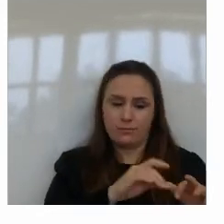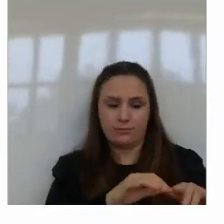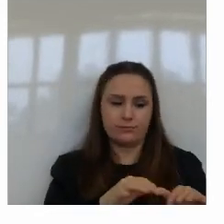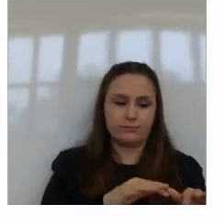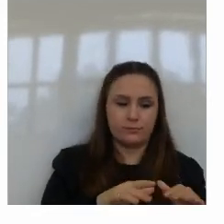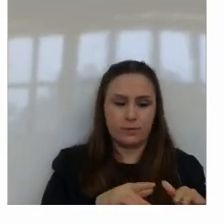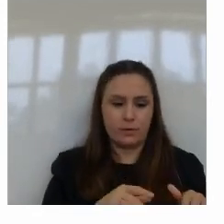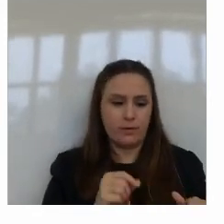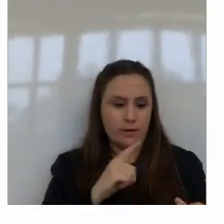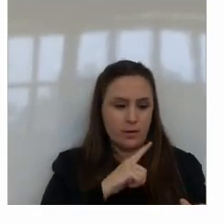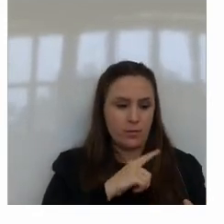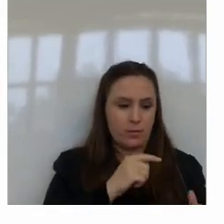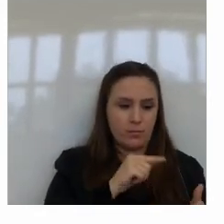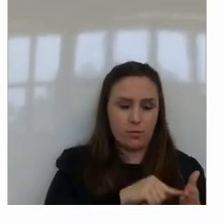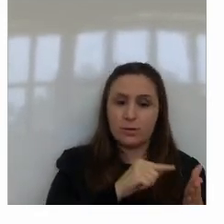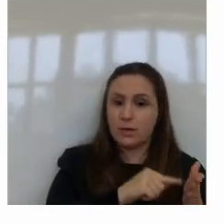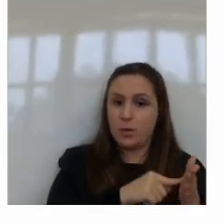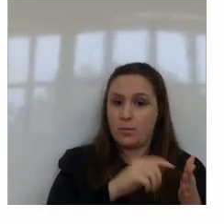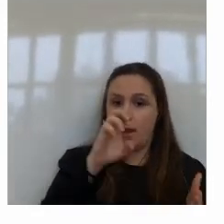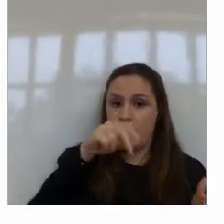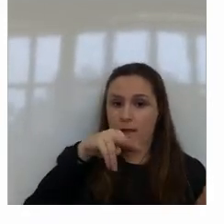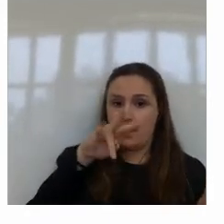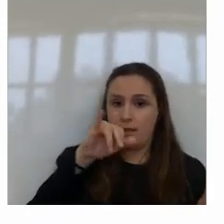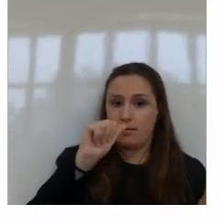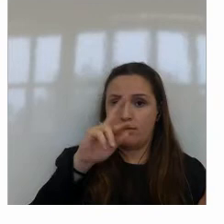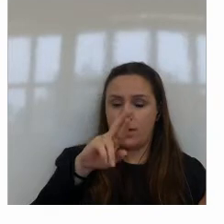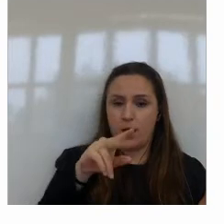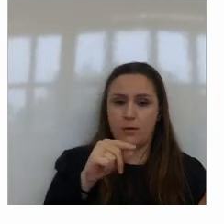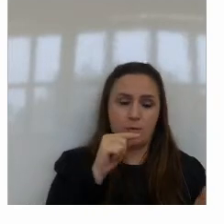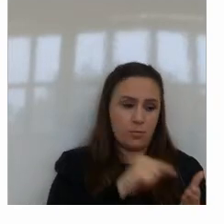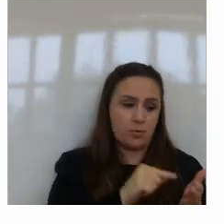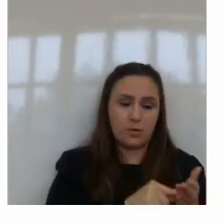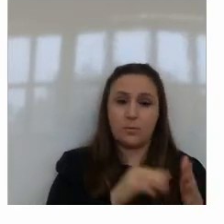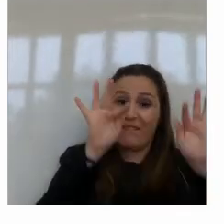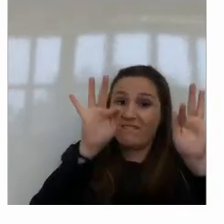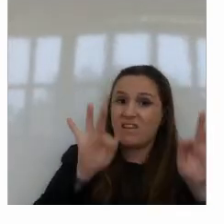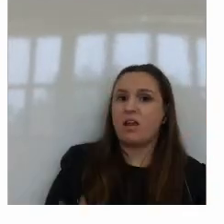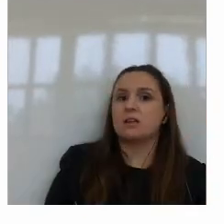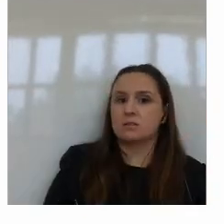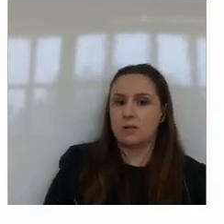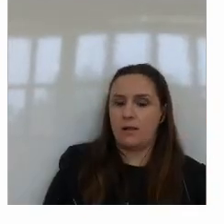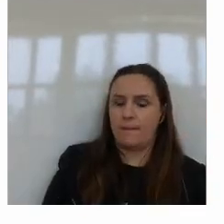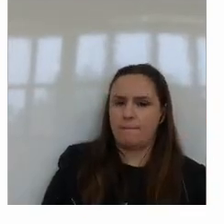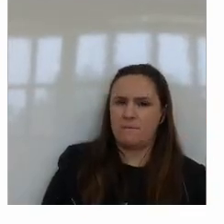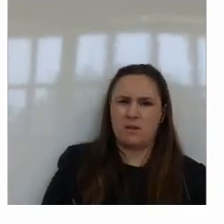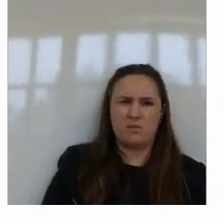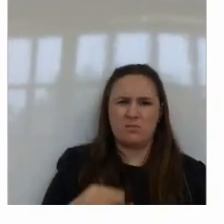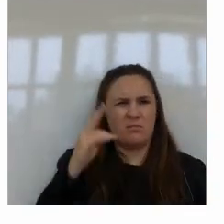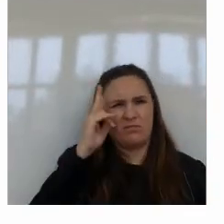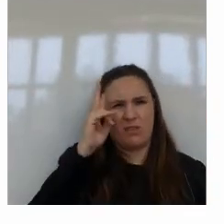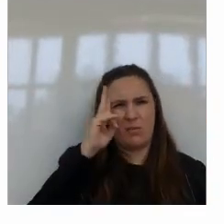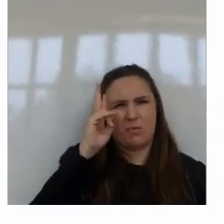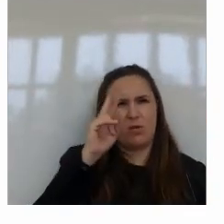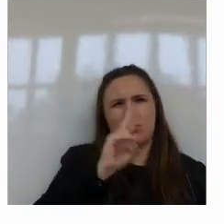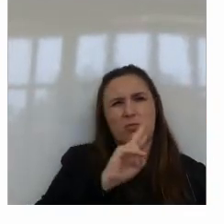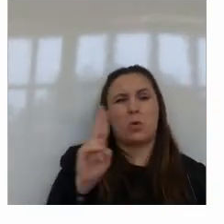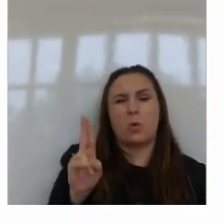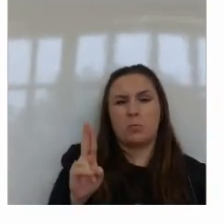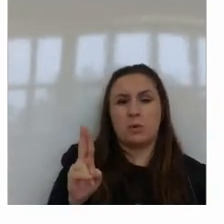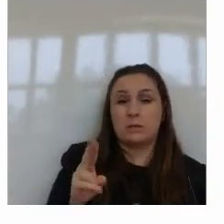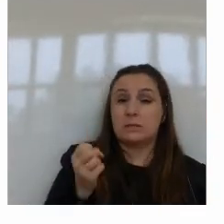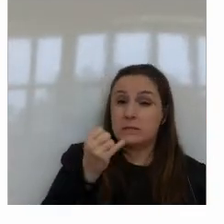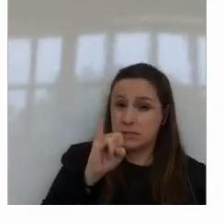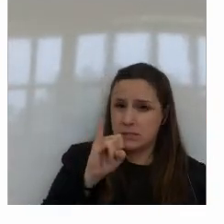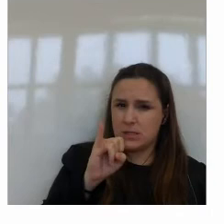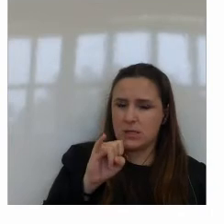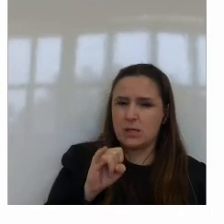tarefa, ele vai aparecer um botão para ele enviar e o outro botão para ele finalizar a tarefa. Não